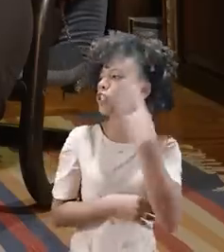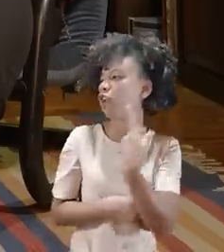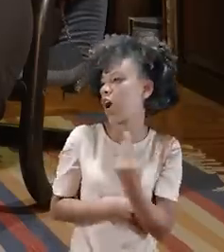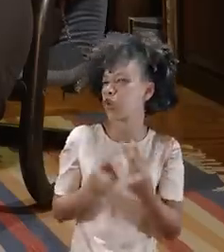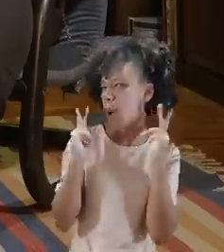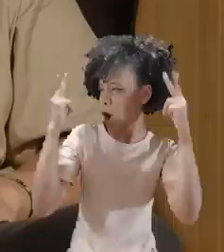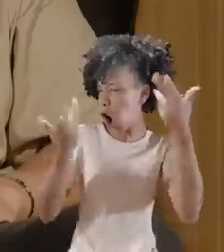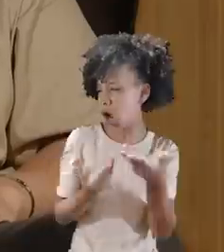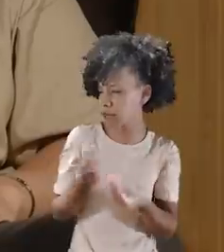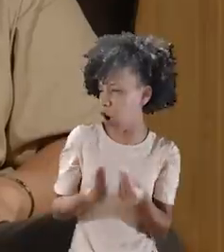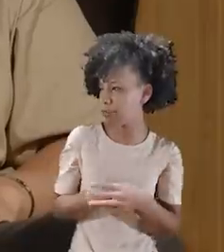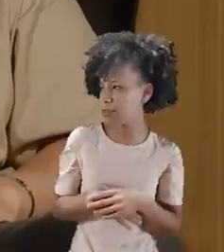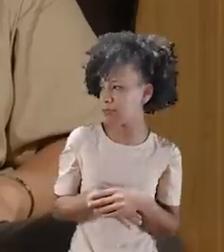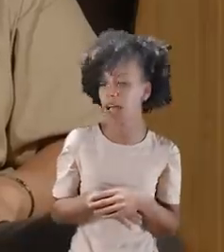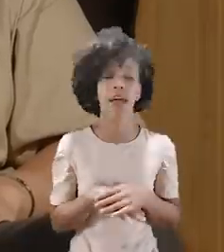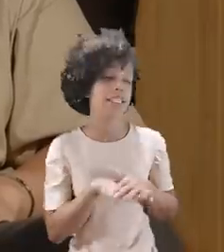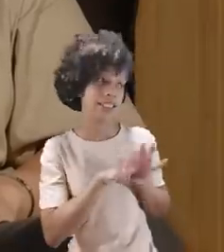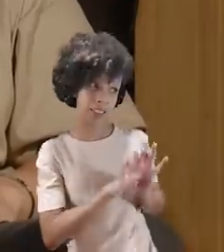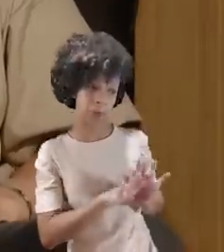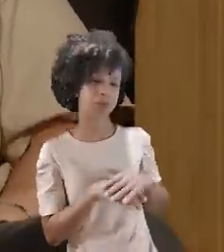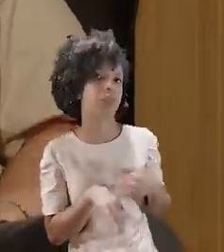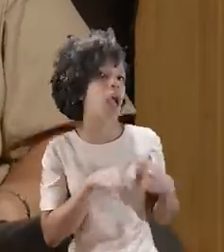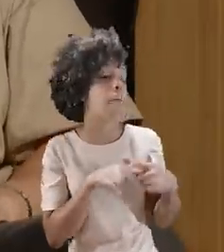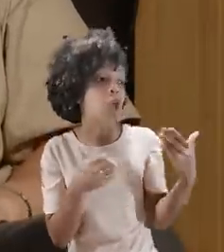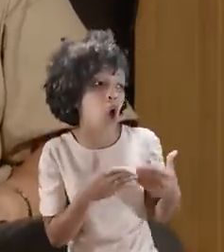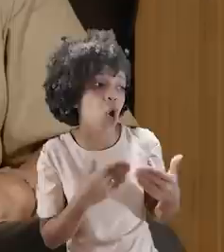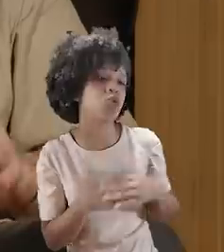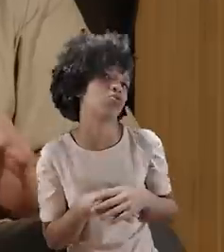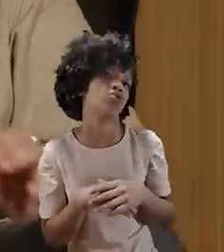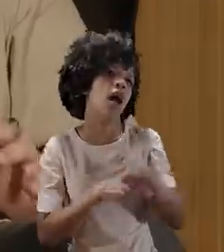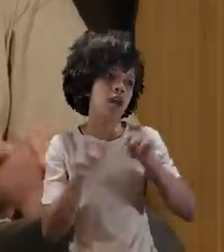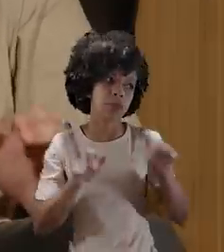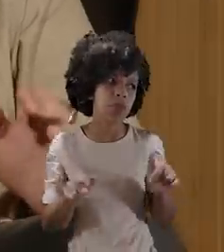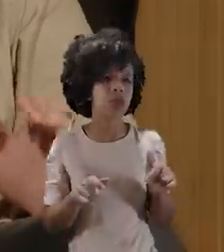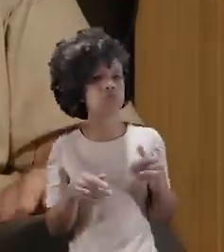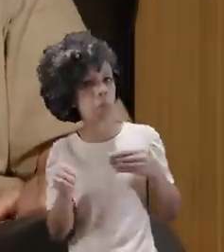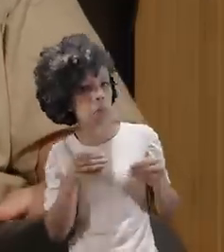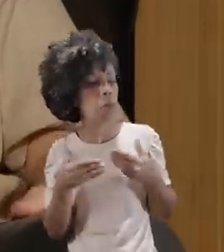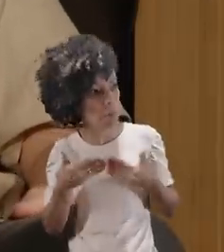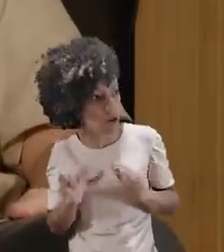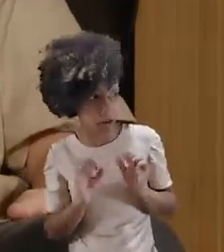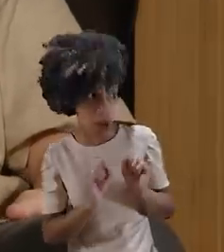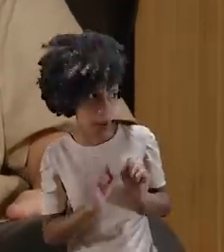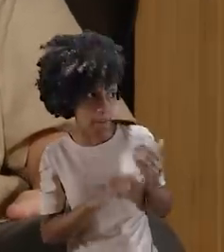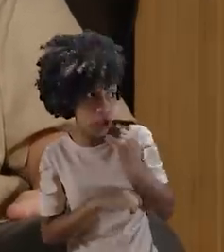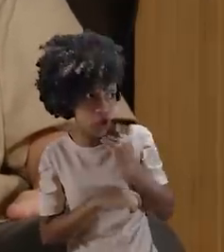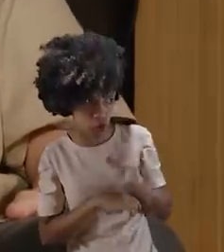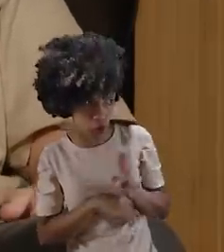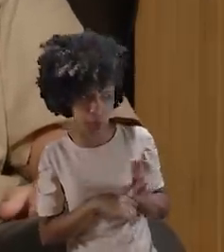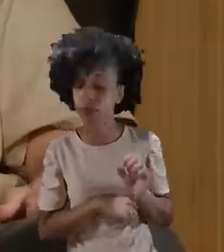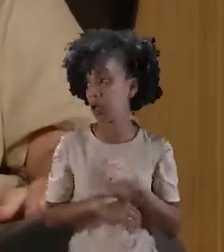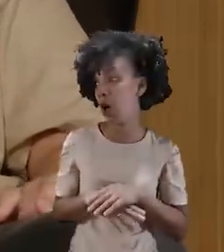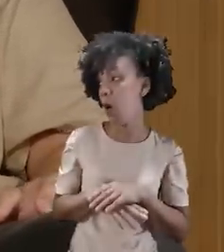advogados Sei lá cara é que hoje em dia o pessoal tá ficando um pouquinho mais flexível Pois é igual de falar o nome do